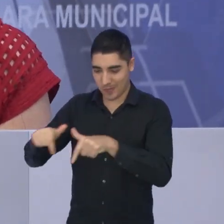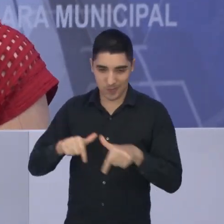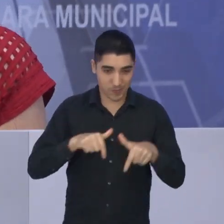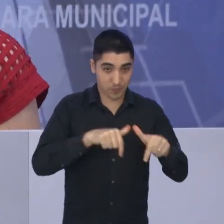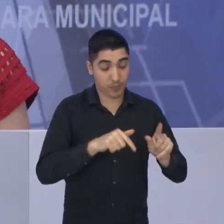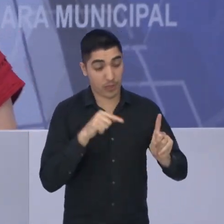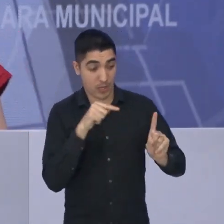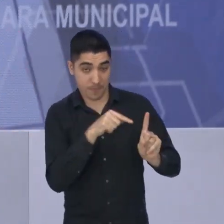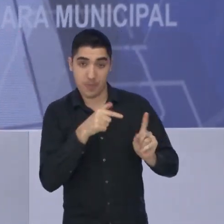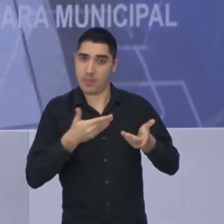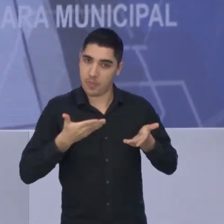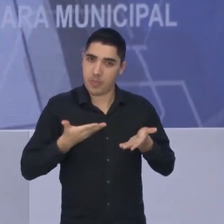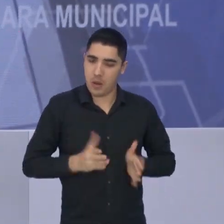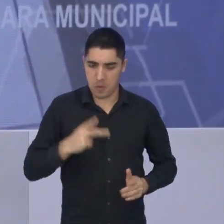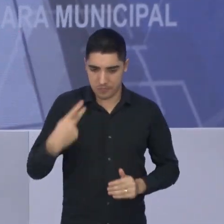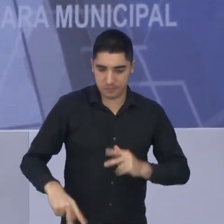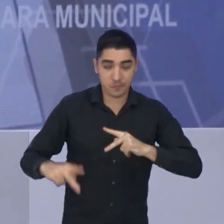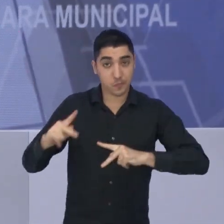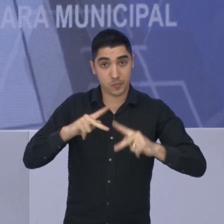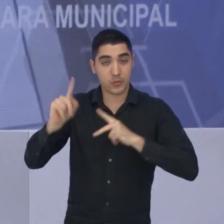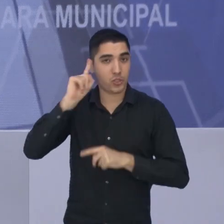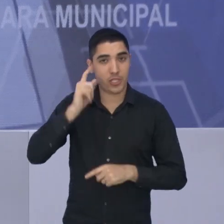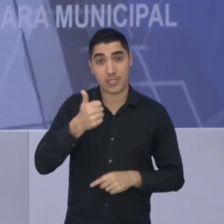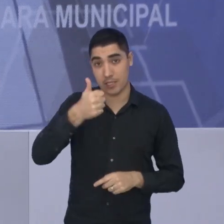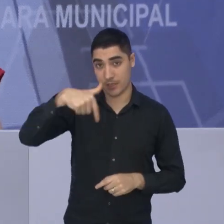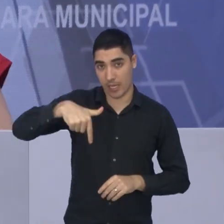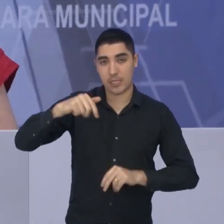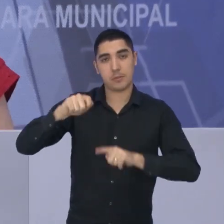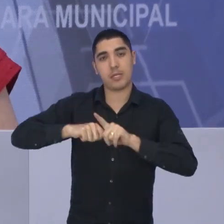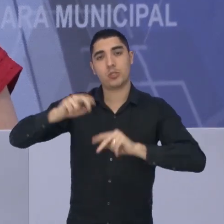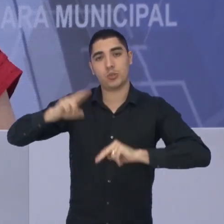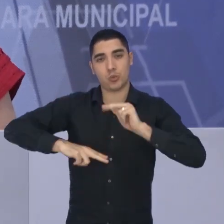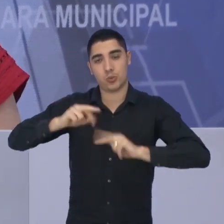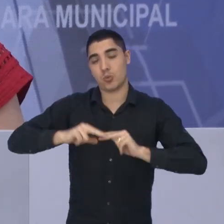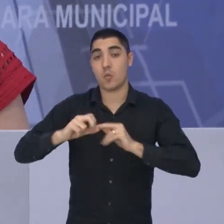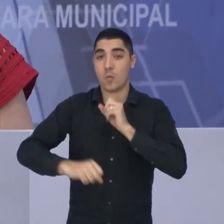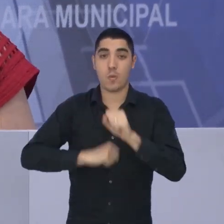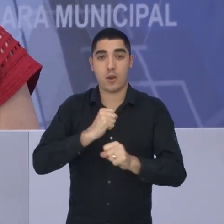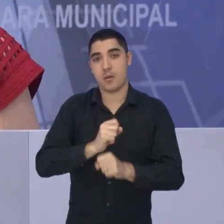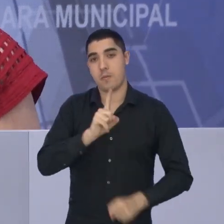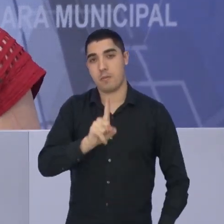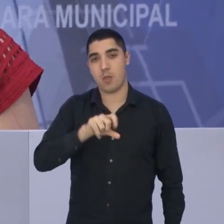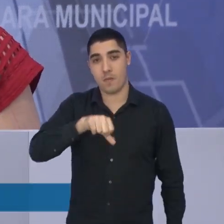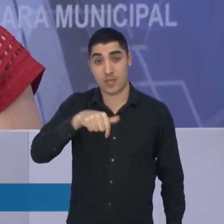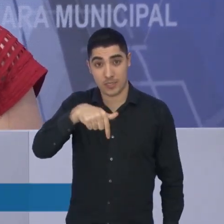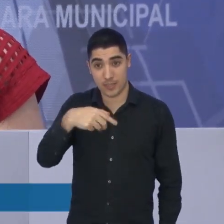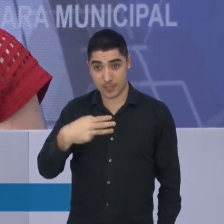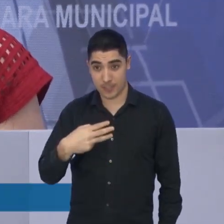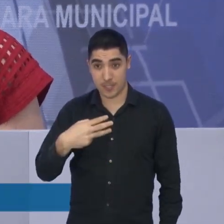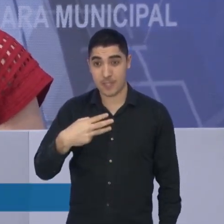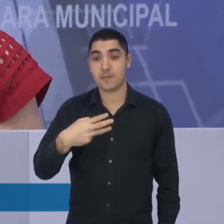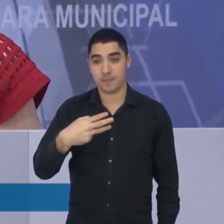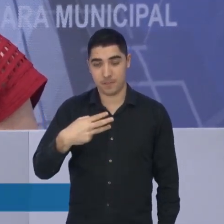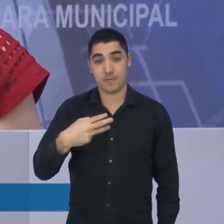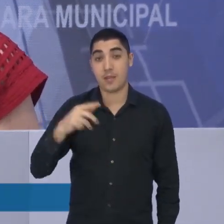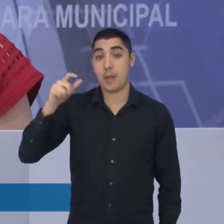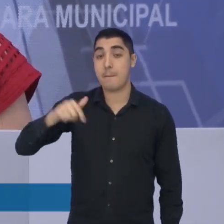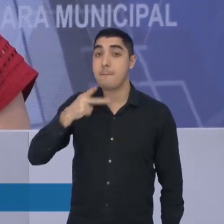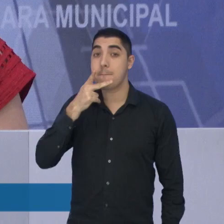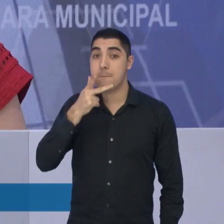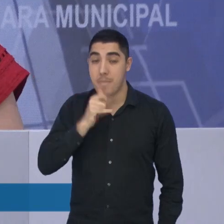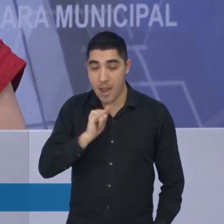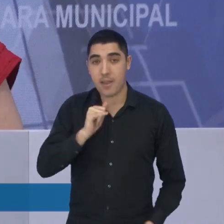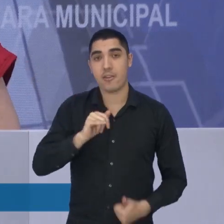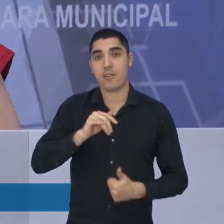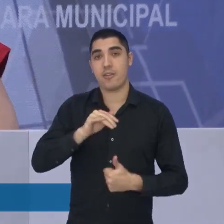em São José dos Campos, dia 17 de junho de 1973, filha de Fernando